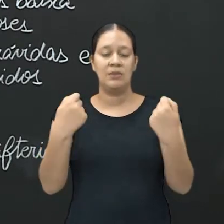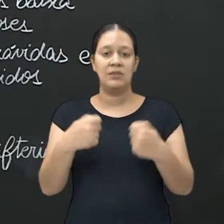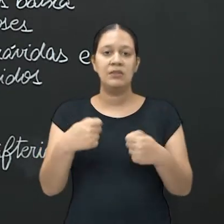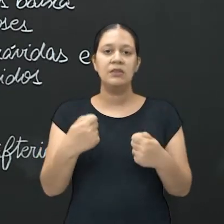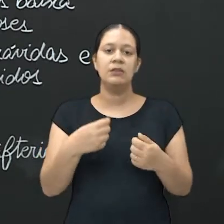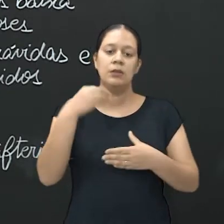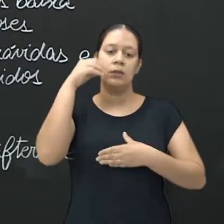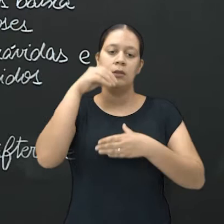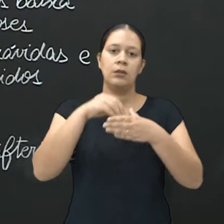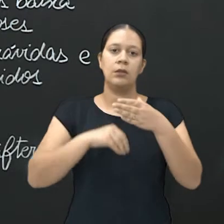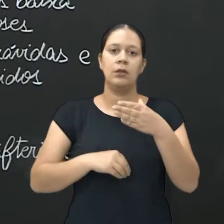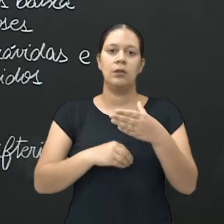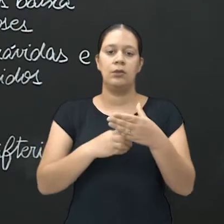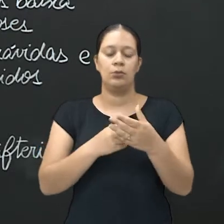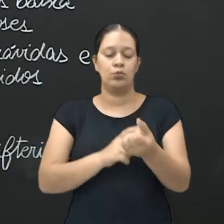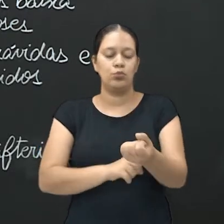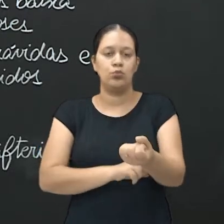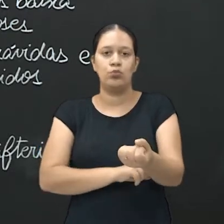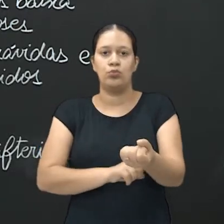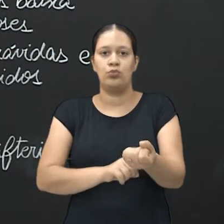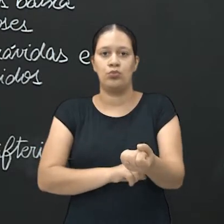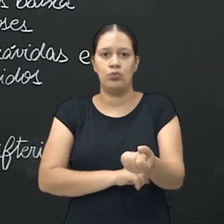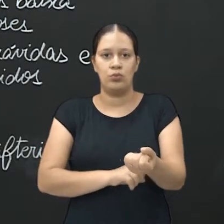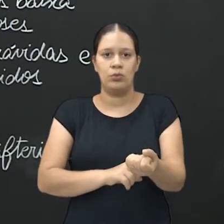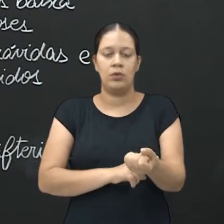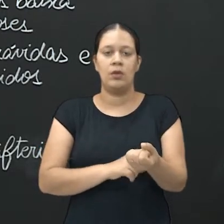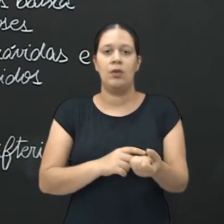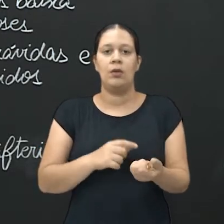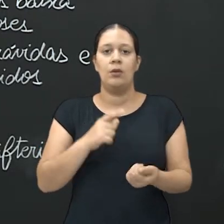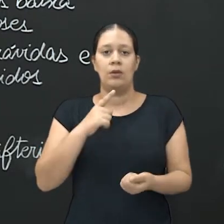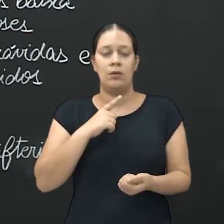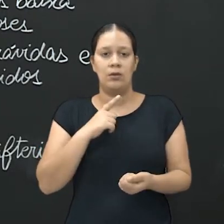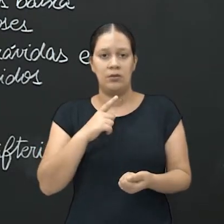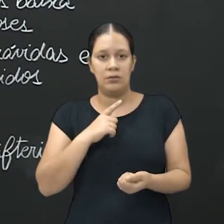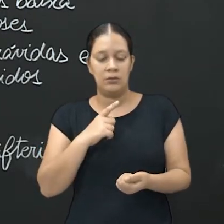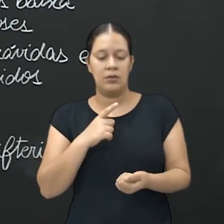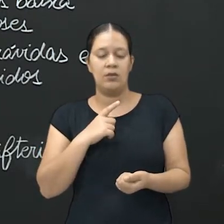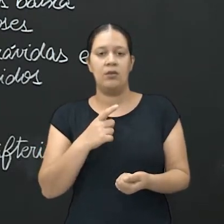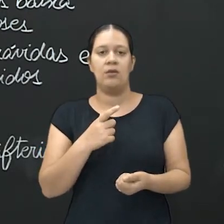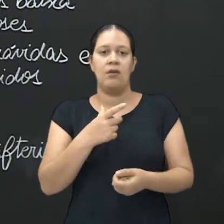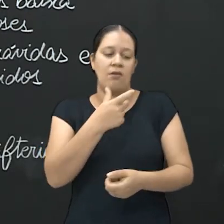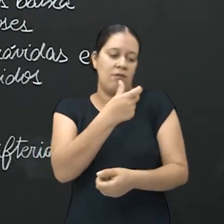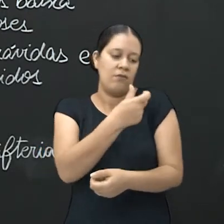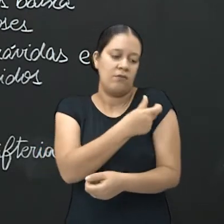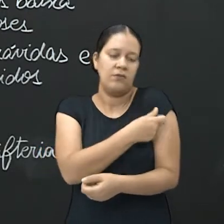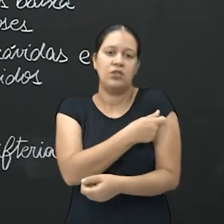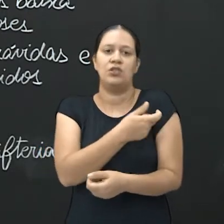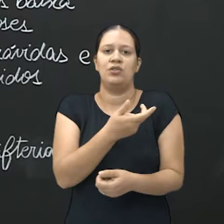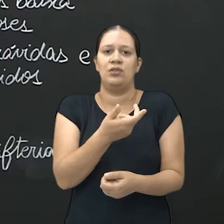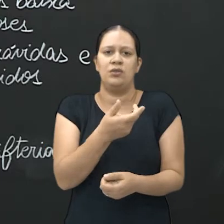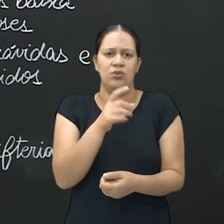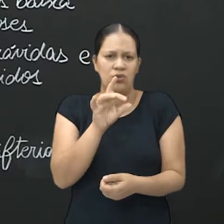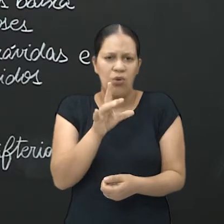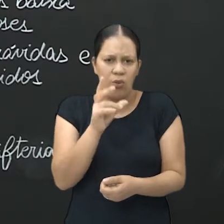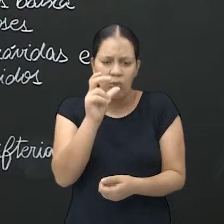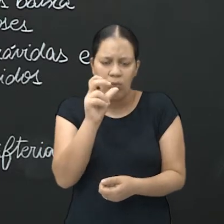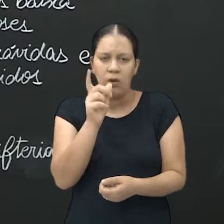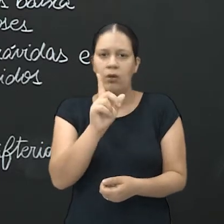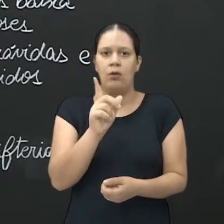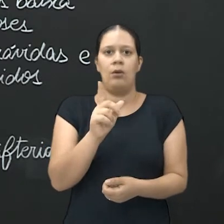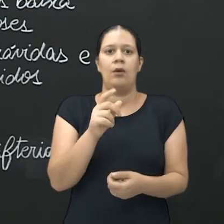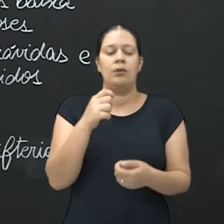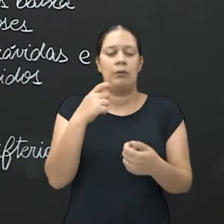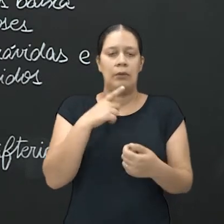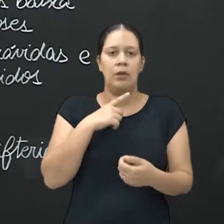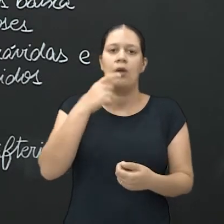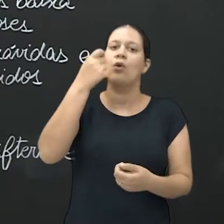sanguínea. Então o caminho é esse. Existem só vacinas por injeção? Não. Tem a gotinha também. Você já tomou uma gotinha?